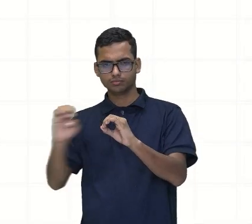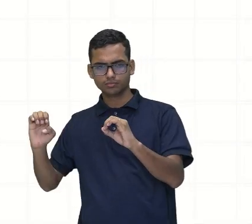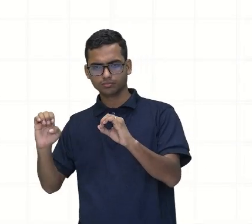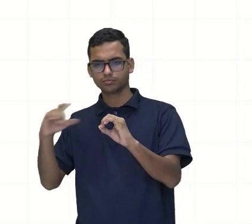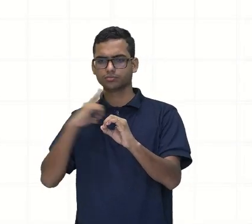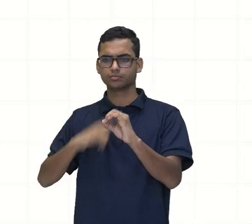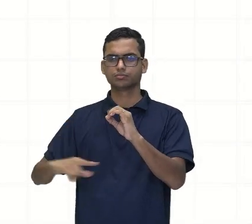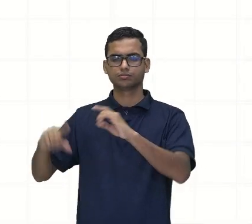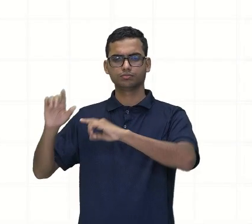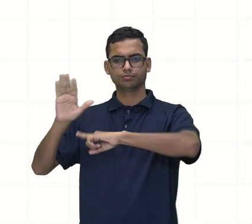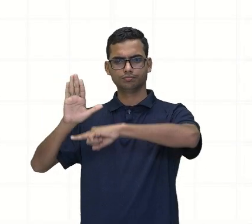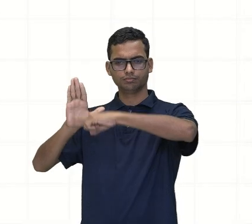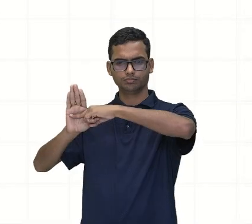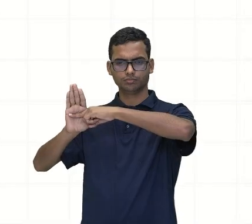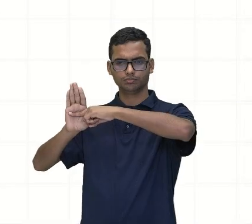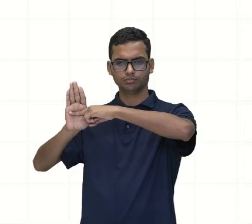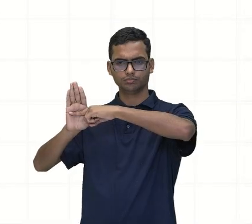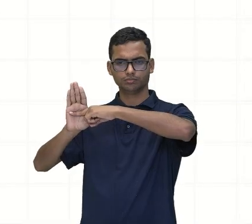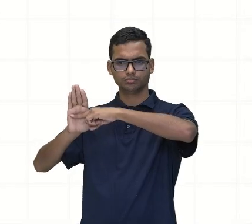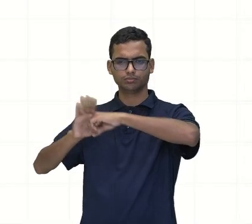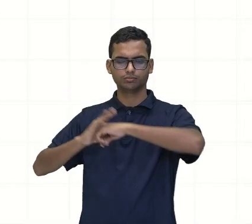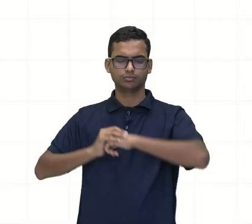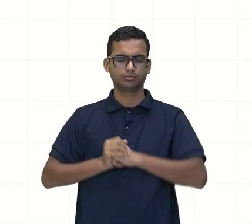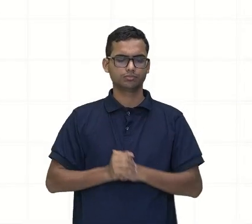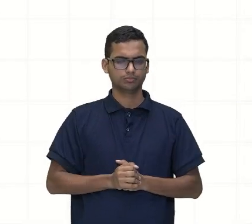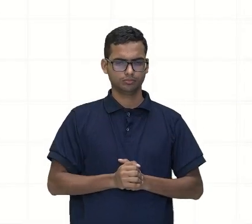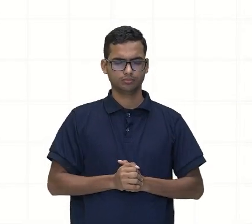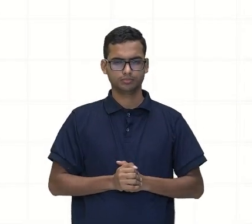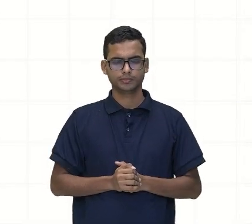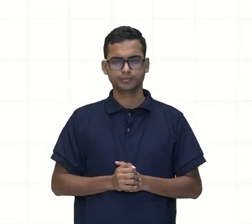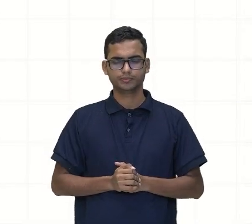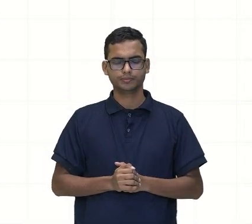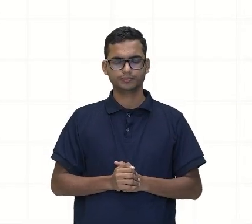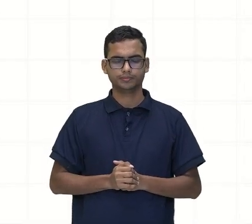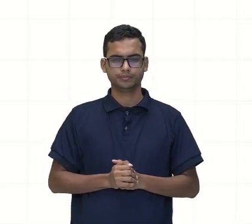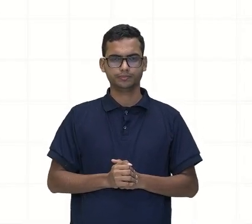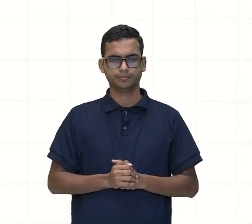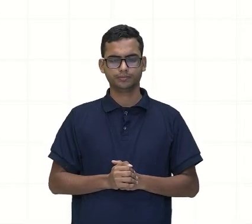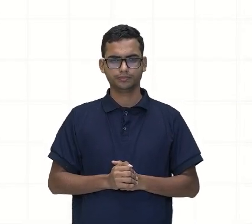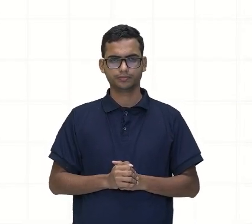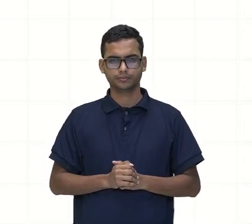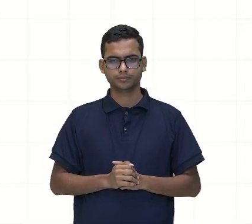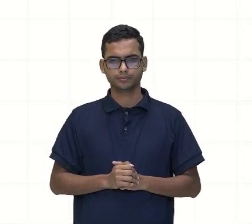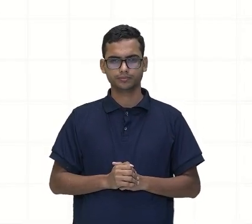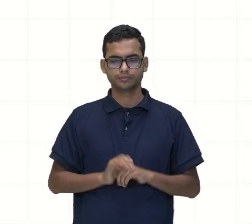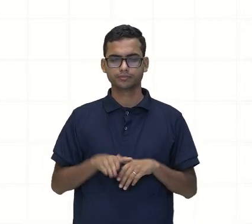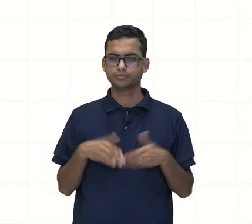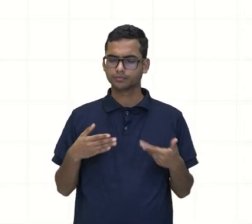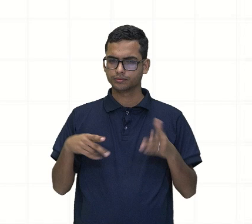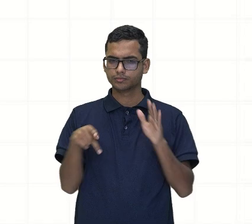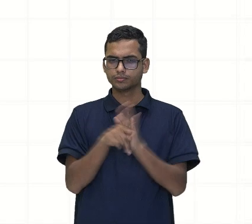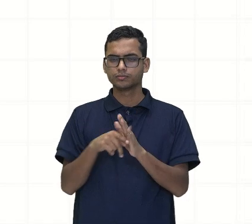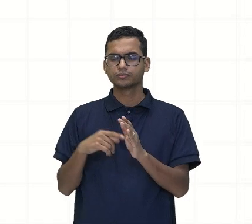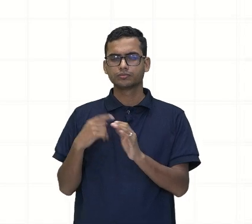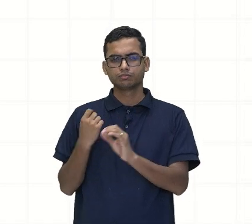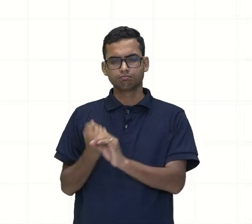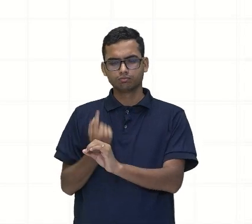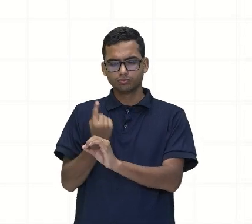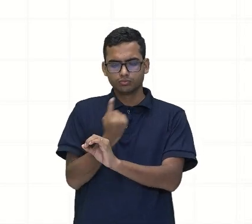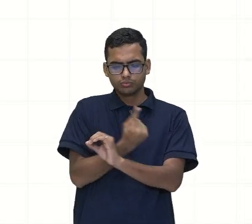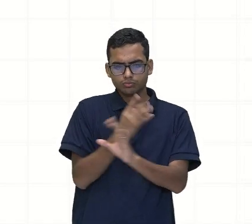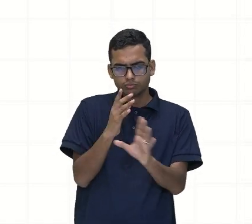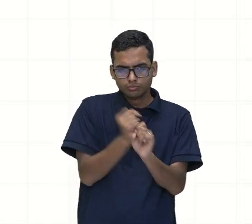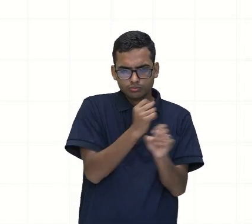a gente tem quais valores? Os valores negativos, contando de 1 a 1, né? E aqui